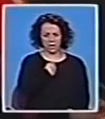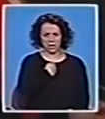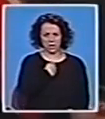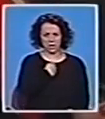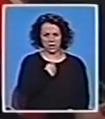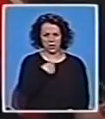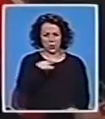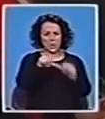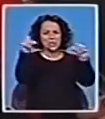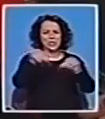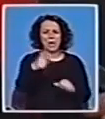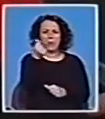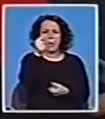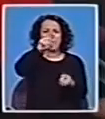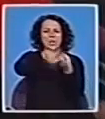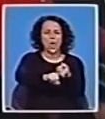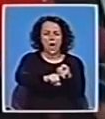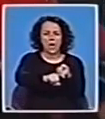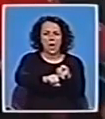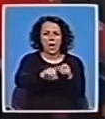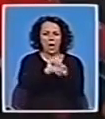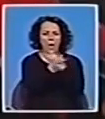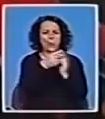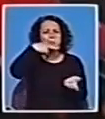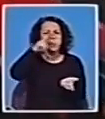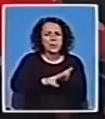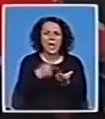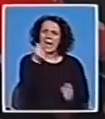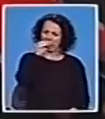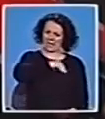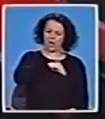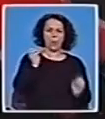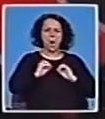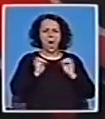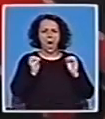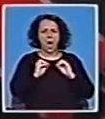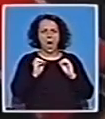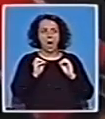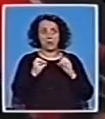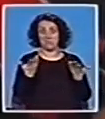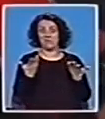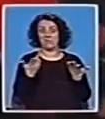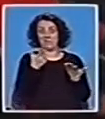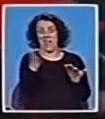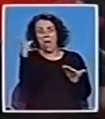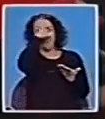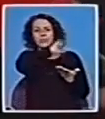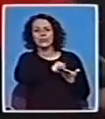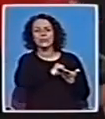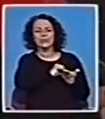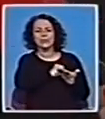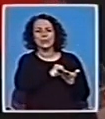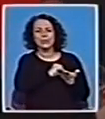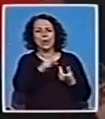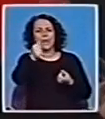o sistema de penhora de crédito sobre um crédito que não existe? E por isso, outro abuso da figura de